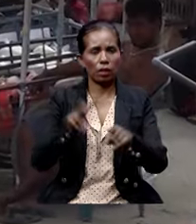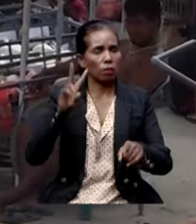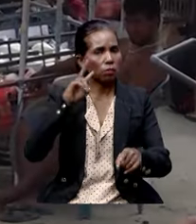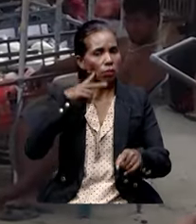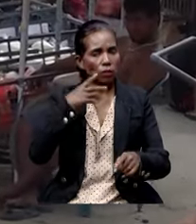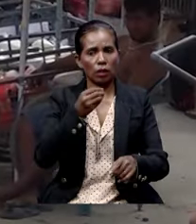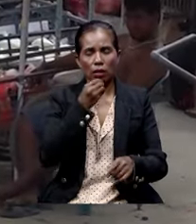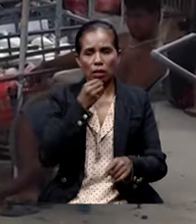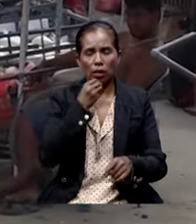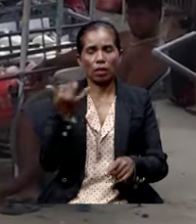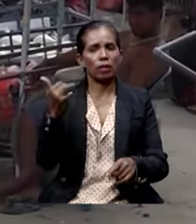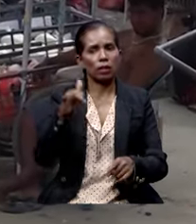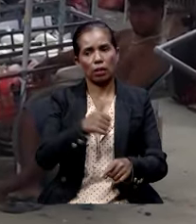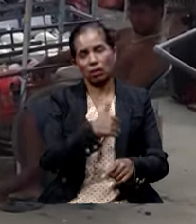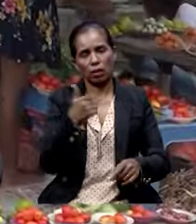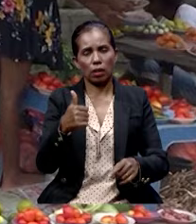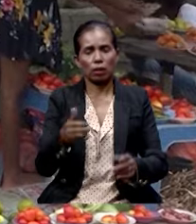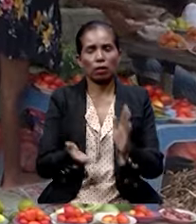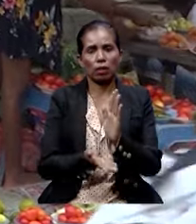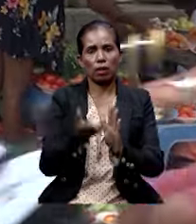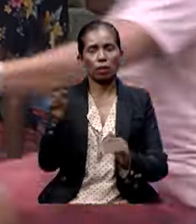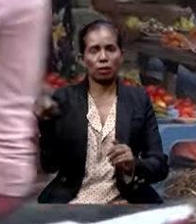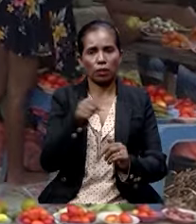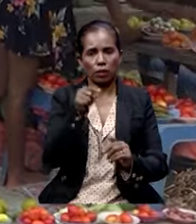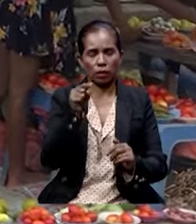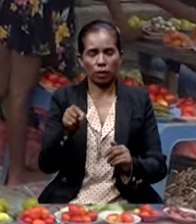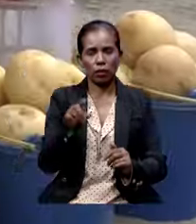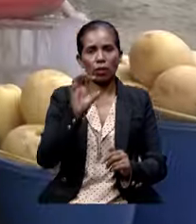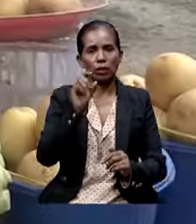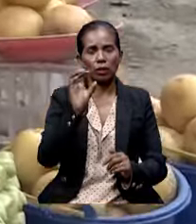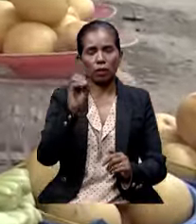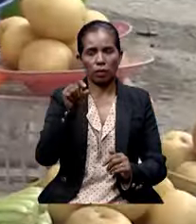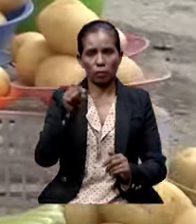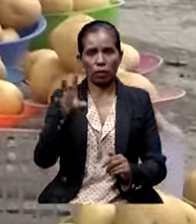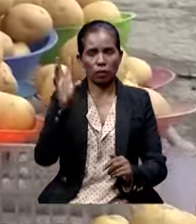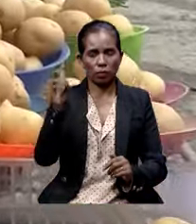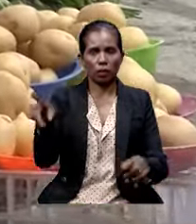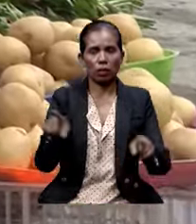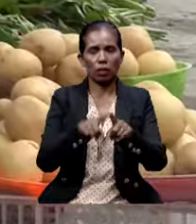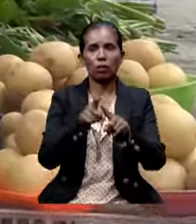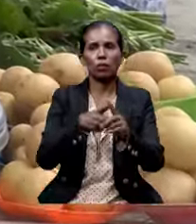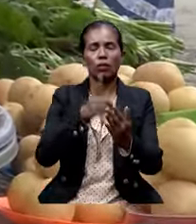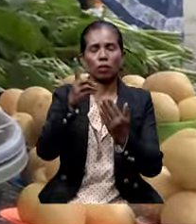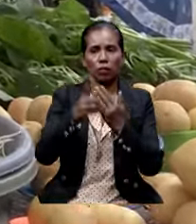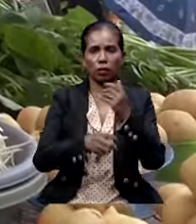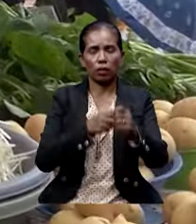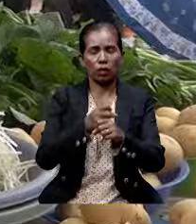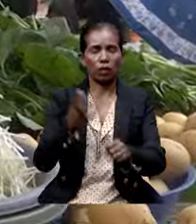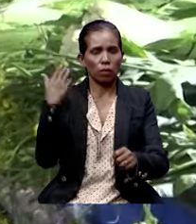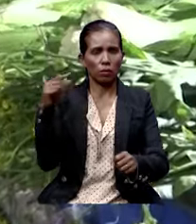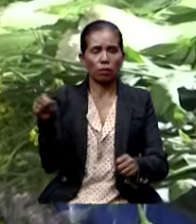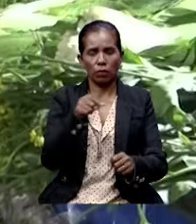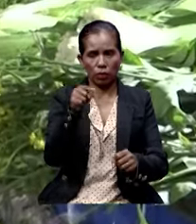han vegetal sireselo sa porcento 0.3 compara o fulano novembro tinan cotu nebe o